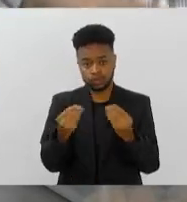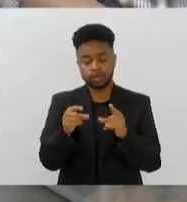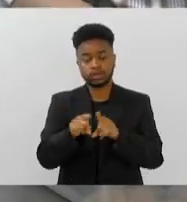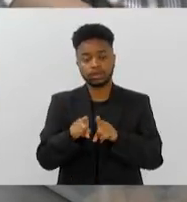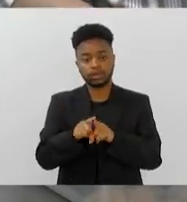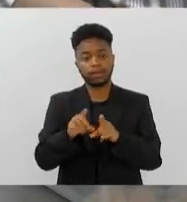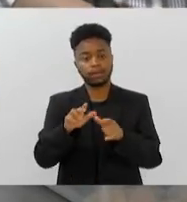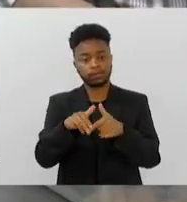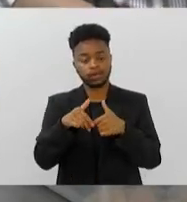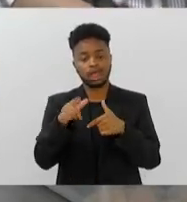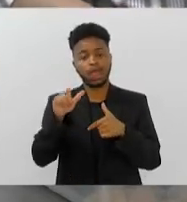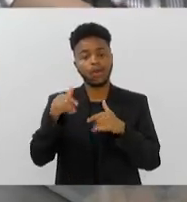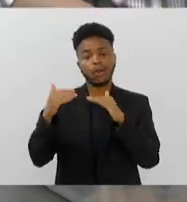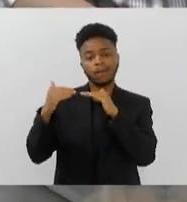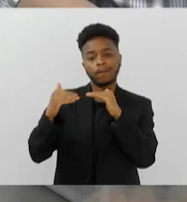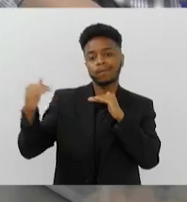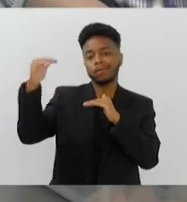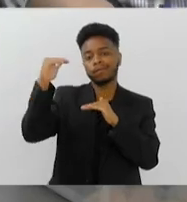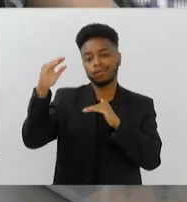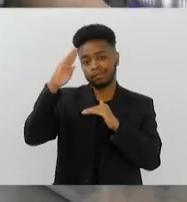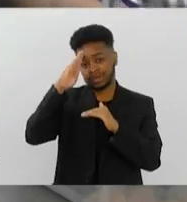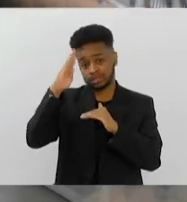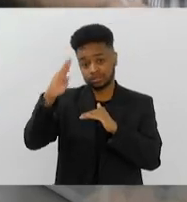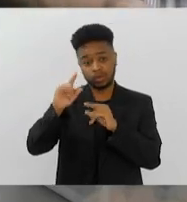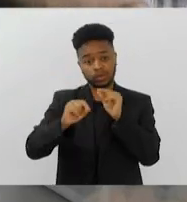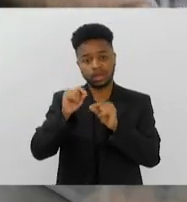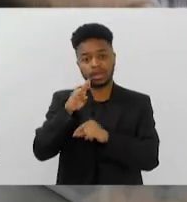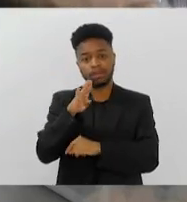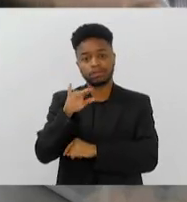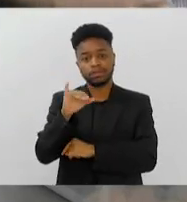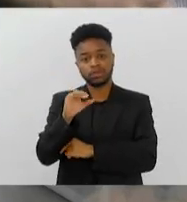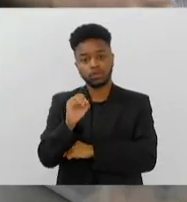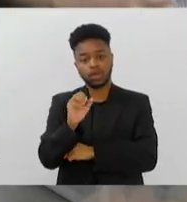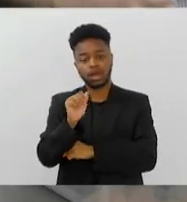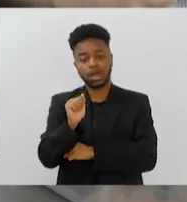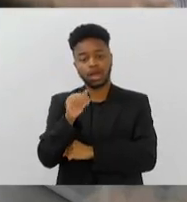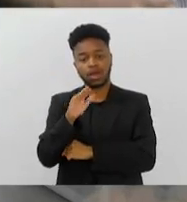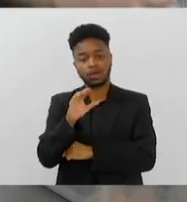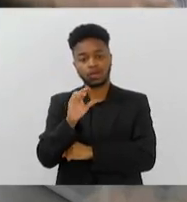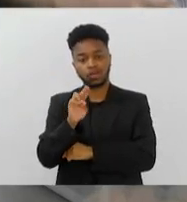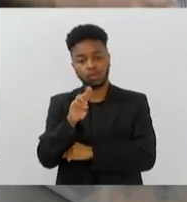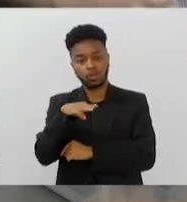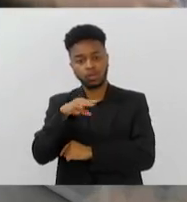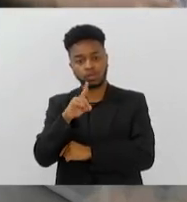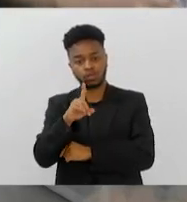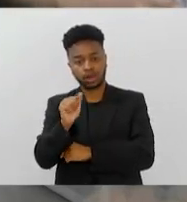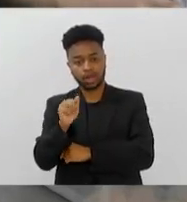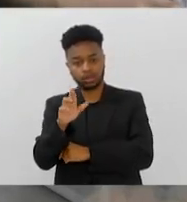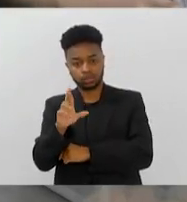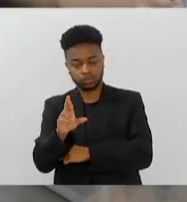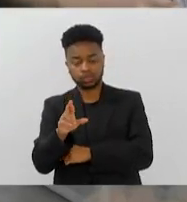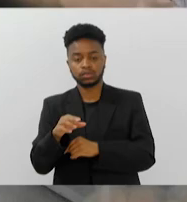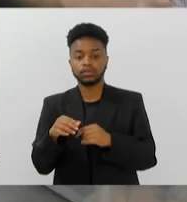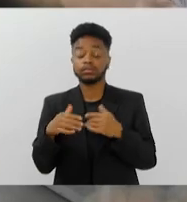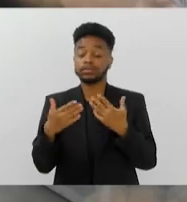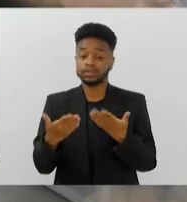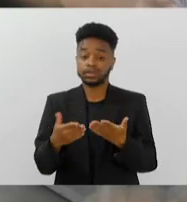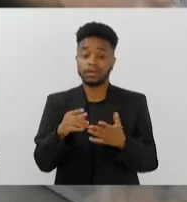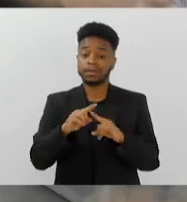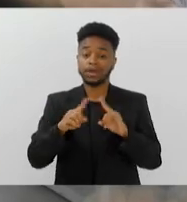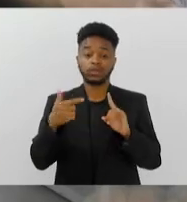por estar no topo da cadeia alimentar, bioacumulava metade. Mas não estava escrito isso. deputado municipal está coberto de razão.